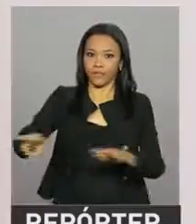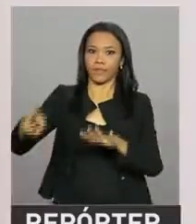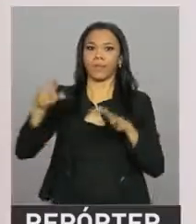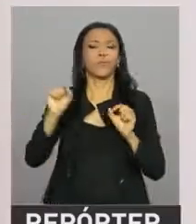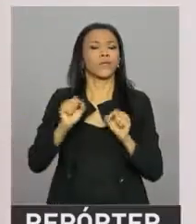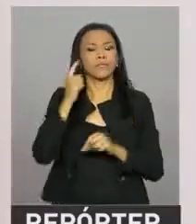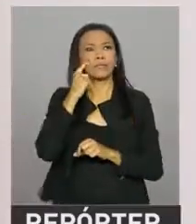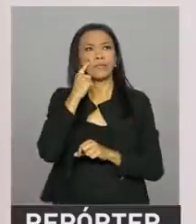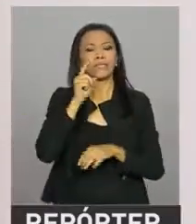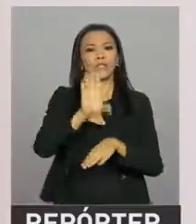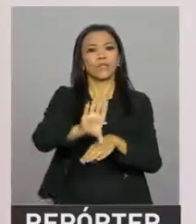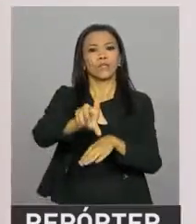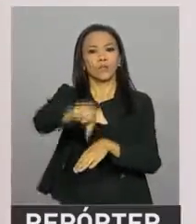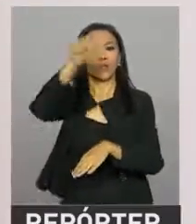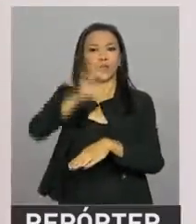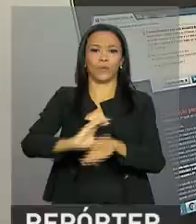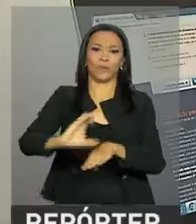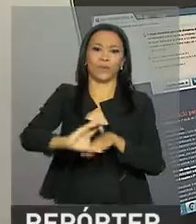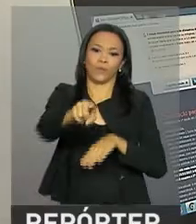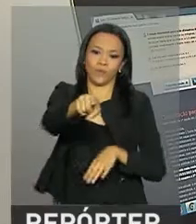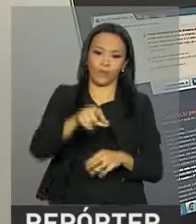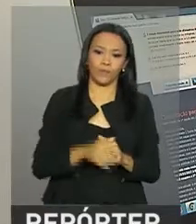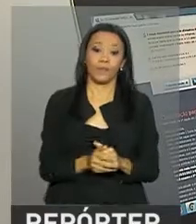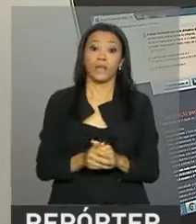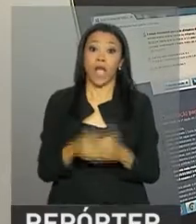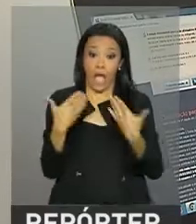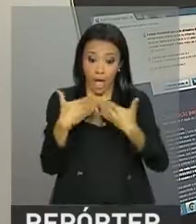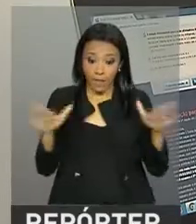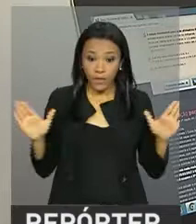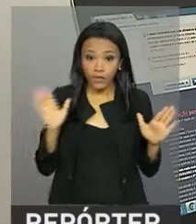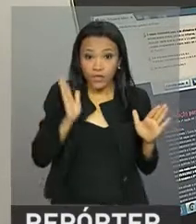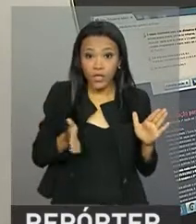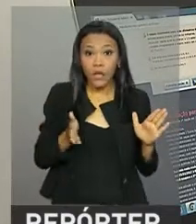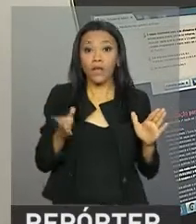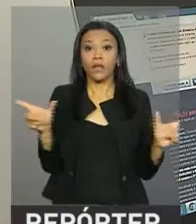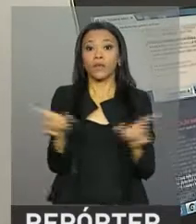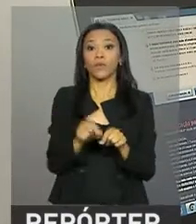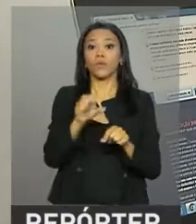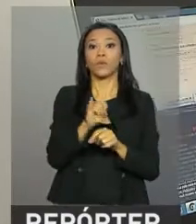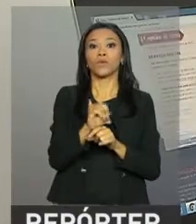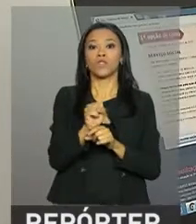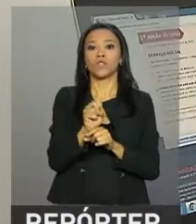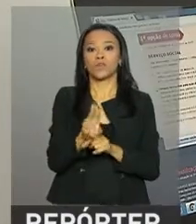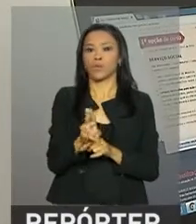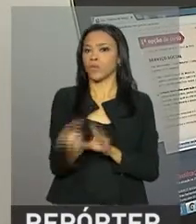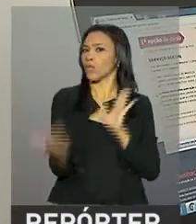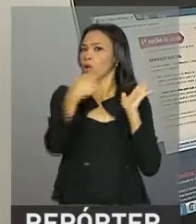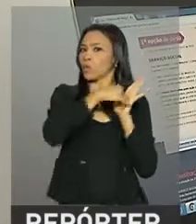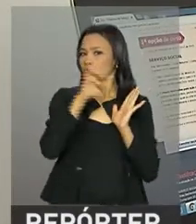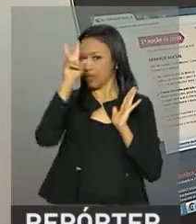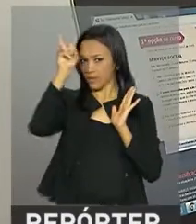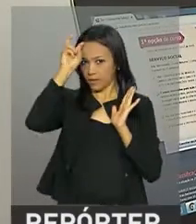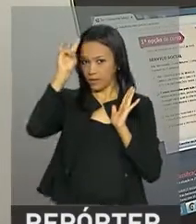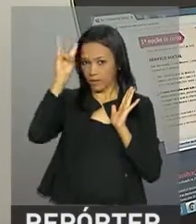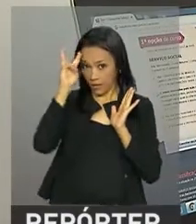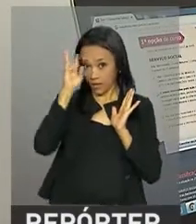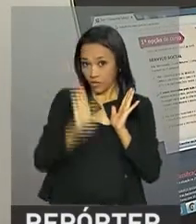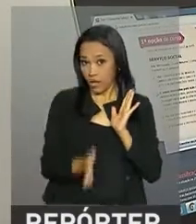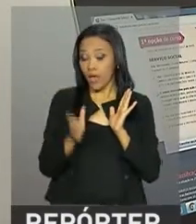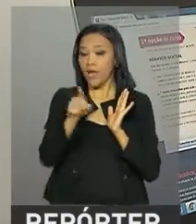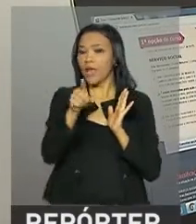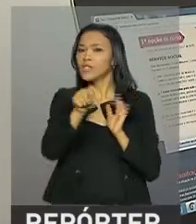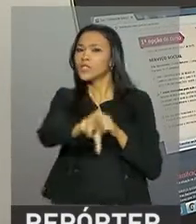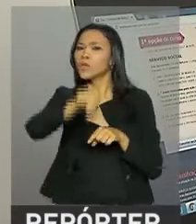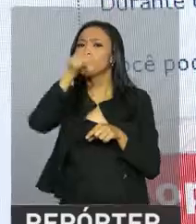a escolha do curso que vai fazer assim que abriu as inscrições do sisu na última terça feira a estudante escolheu o curso de